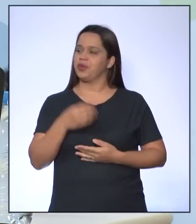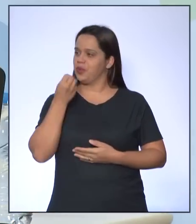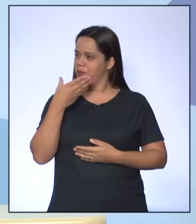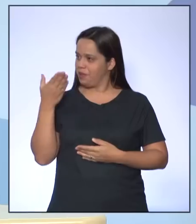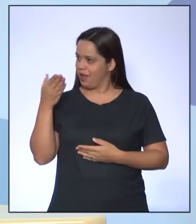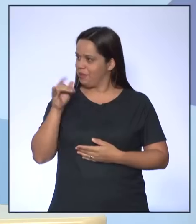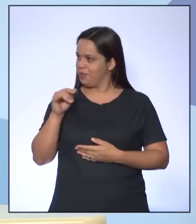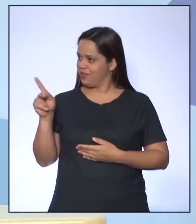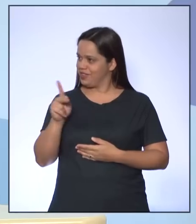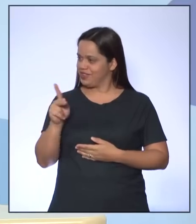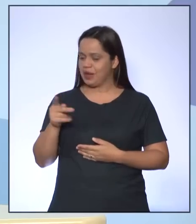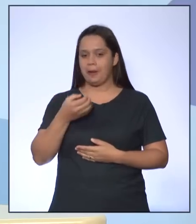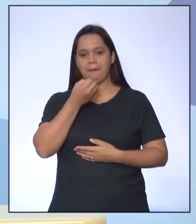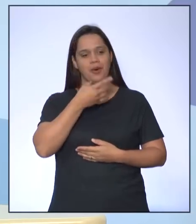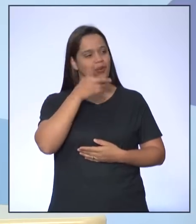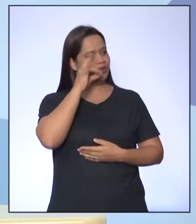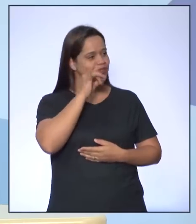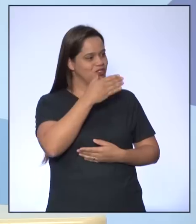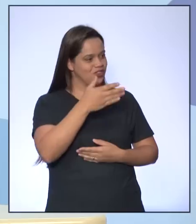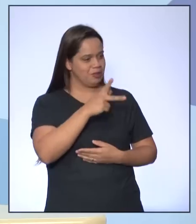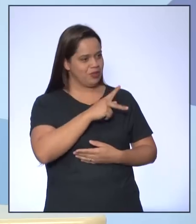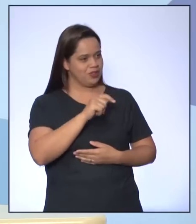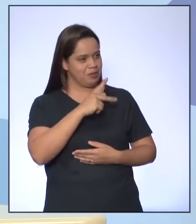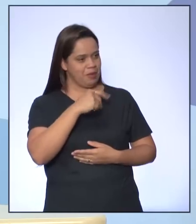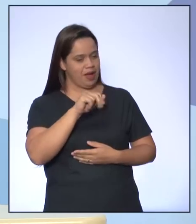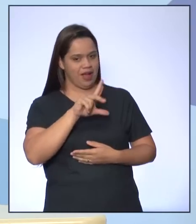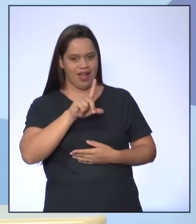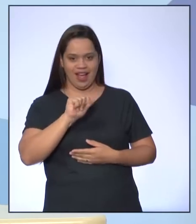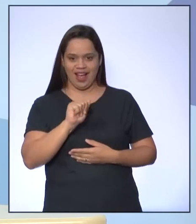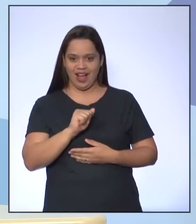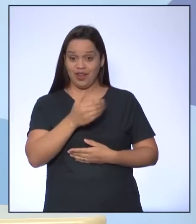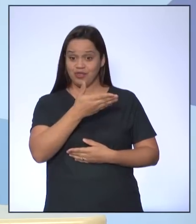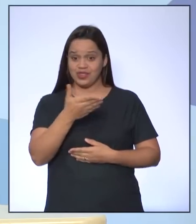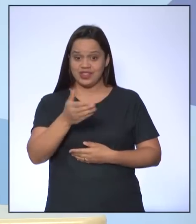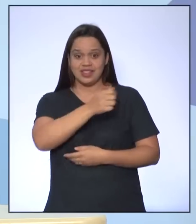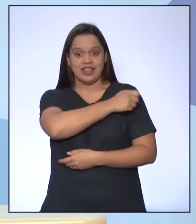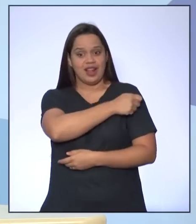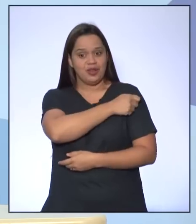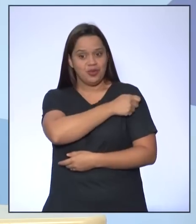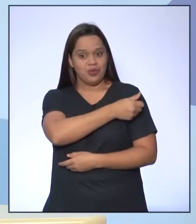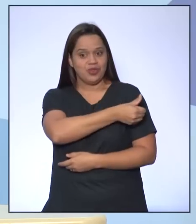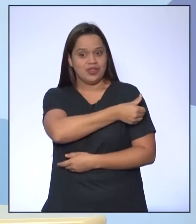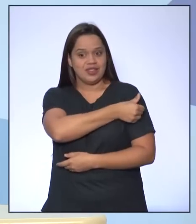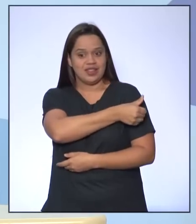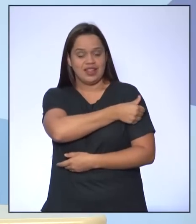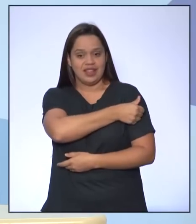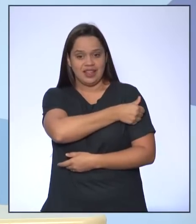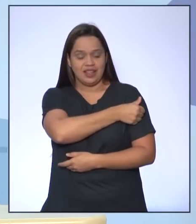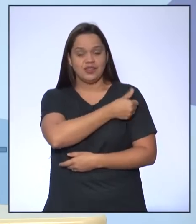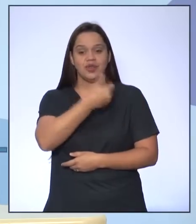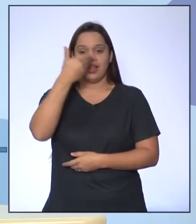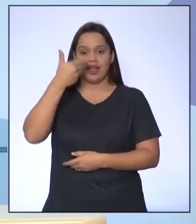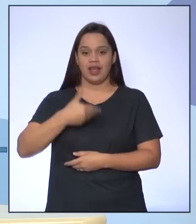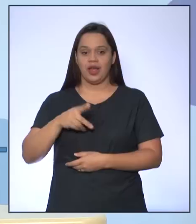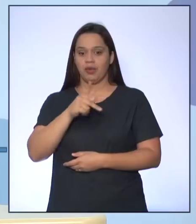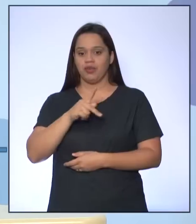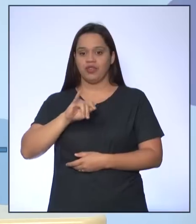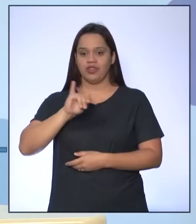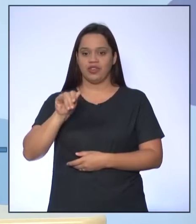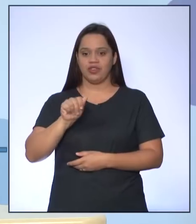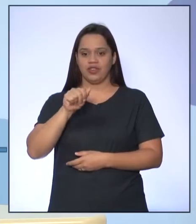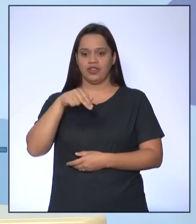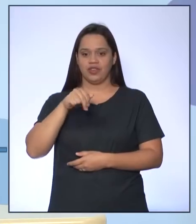Janaína? Bom dia, professora Paula. Bom dia, estudantes do sexto ano. Eu sou a professora Janaína